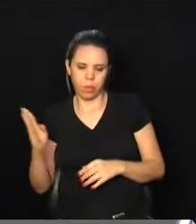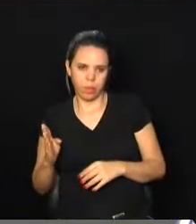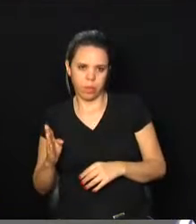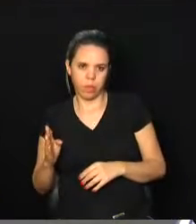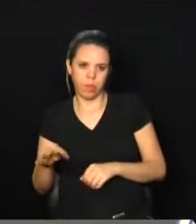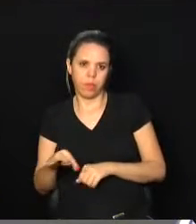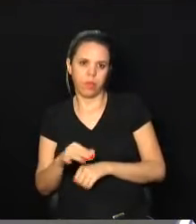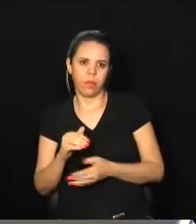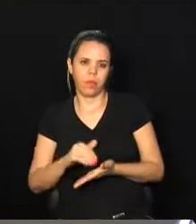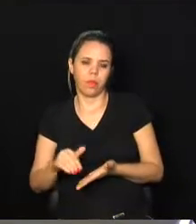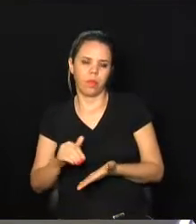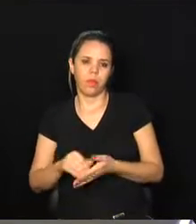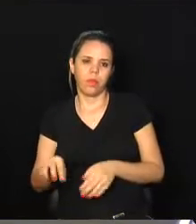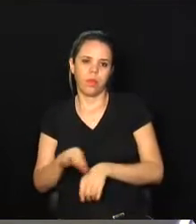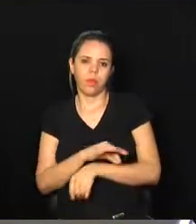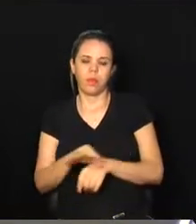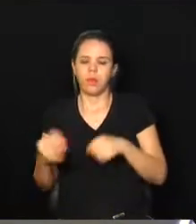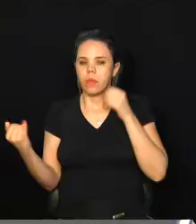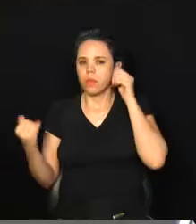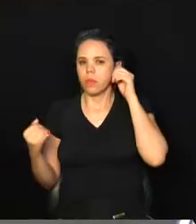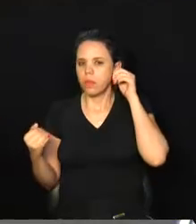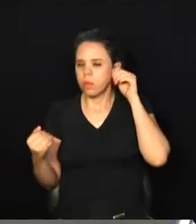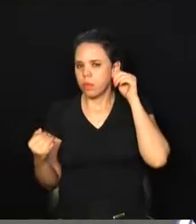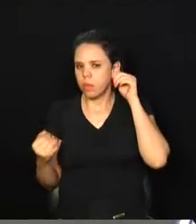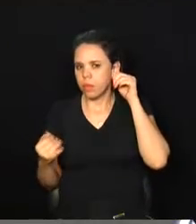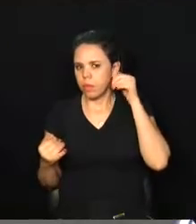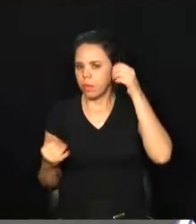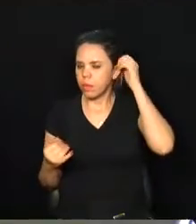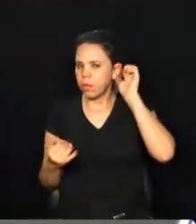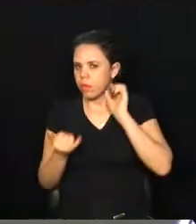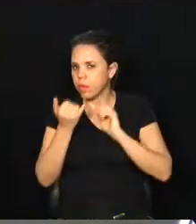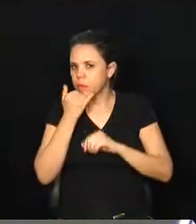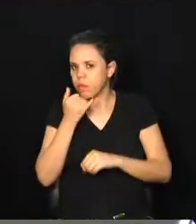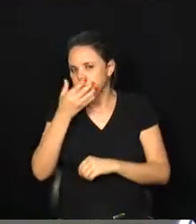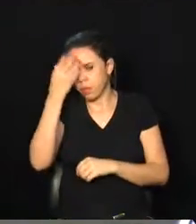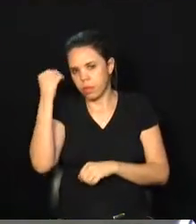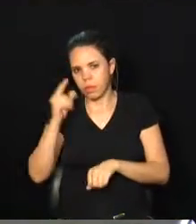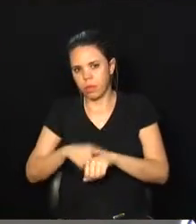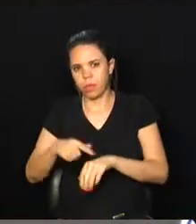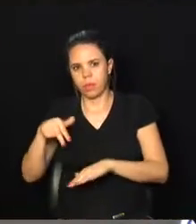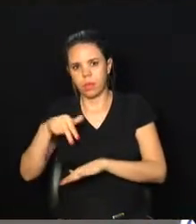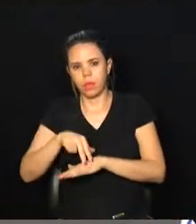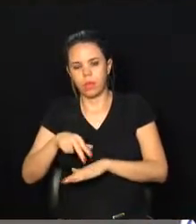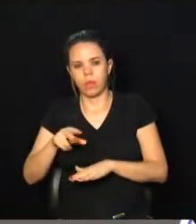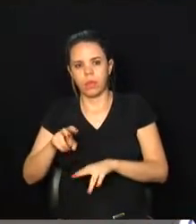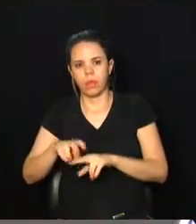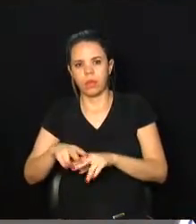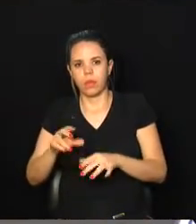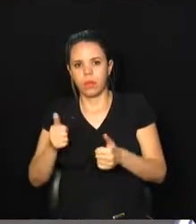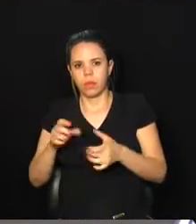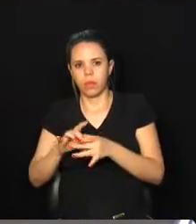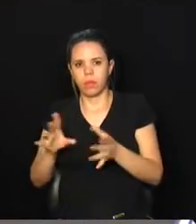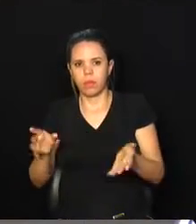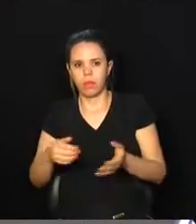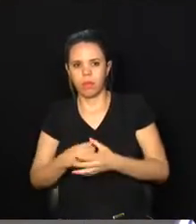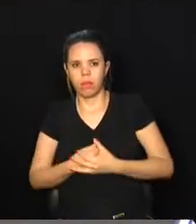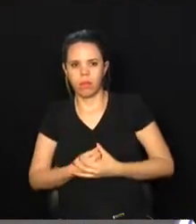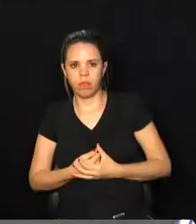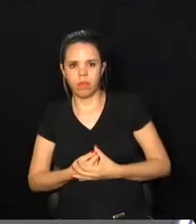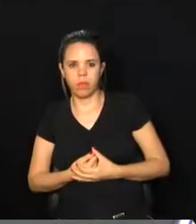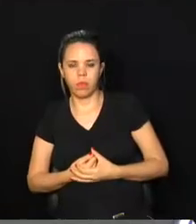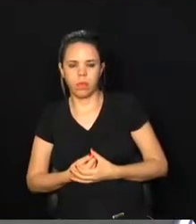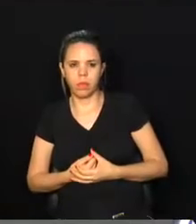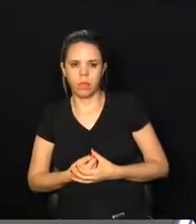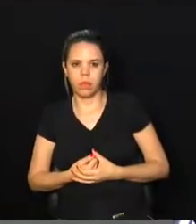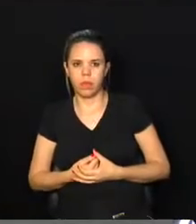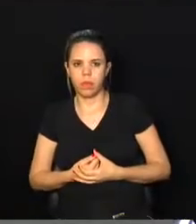dos Escritórios de Arquitetura, né? Importantíssimo. Se desculpa a nossa falha, dá tempo de subir para cima ainda, mas acho que você está bem aí, né? Então tá